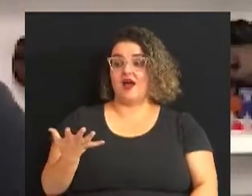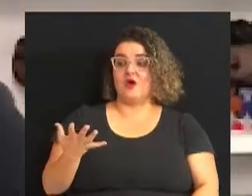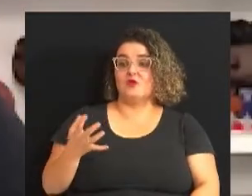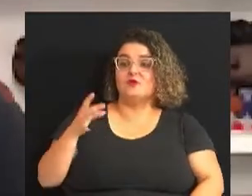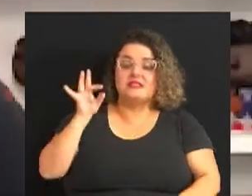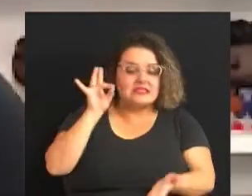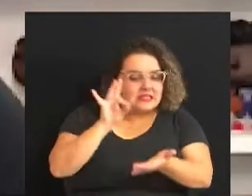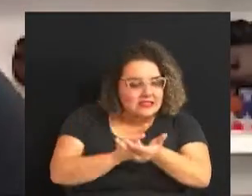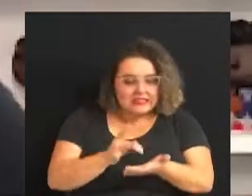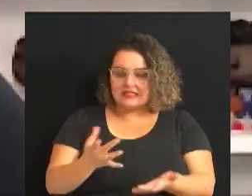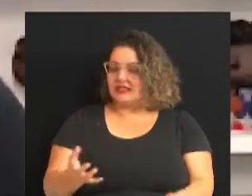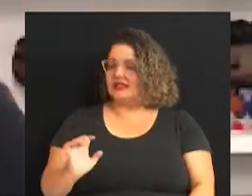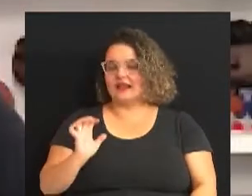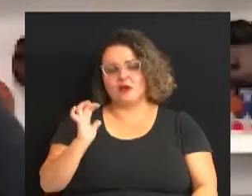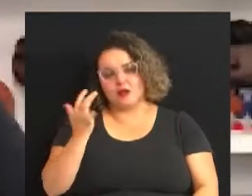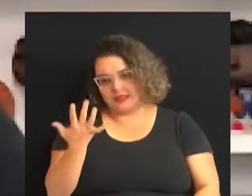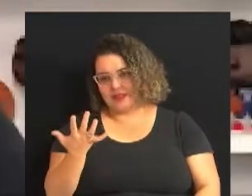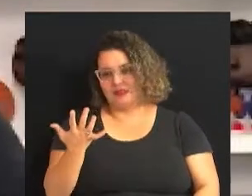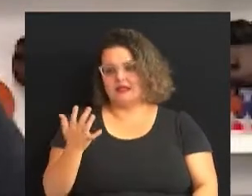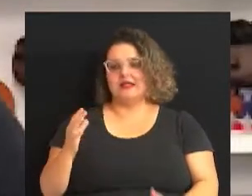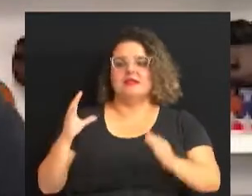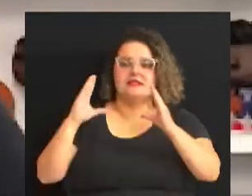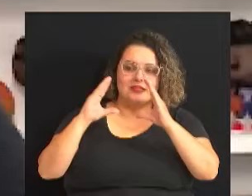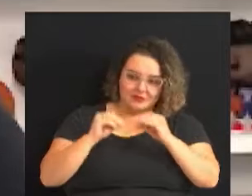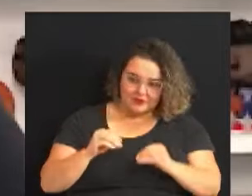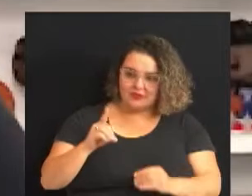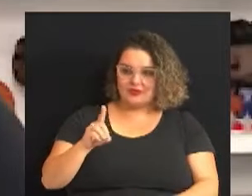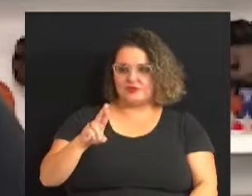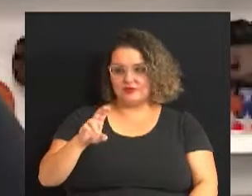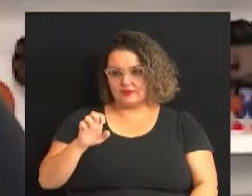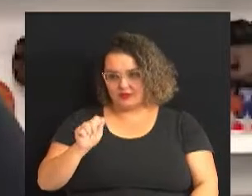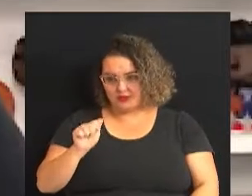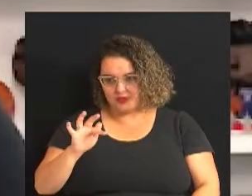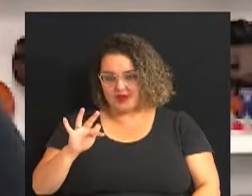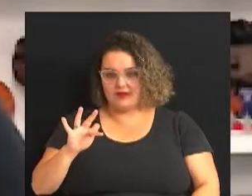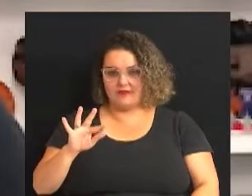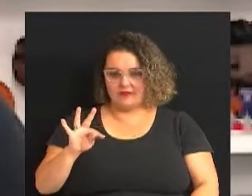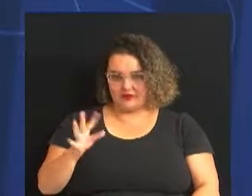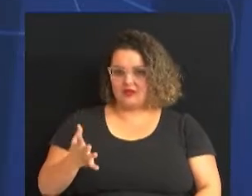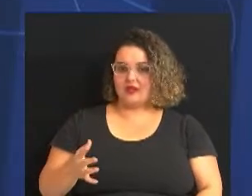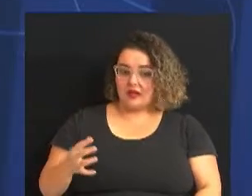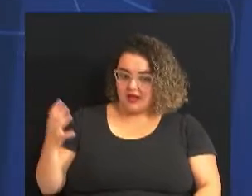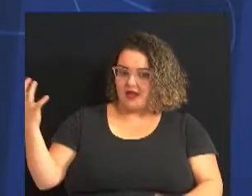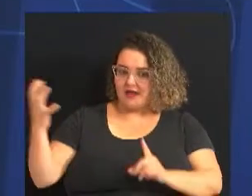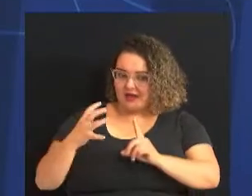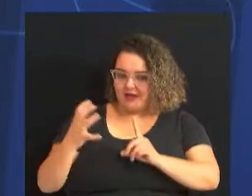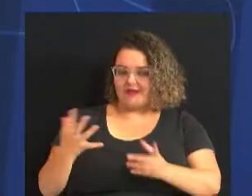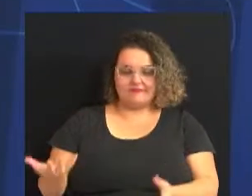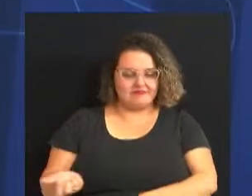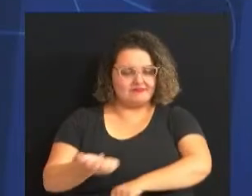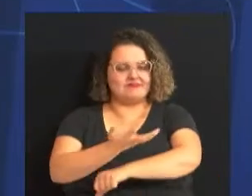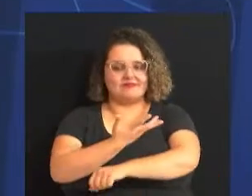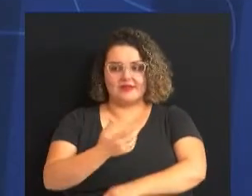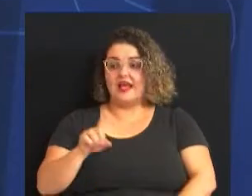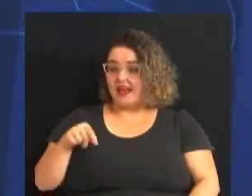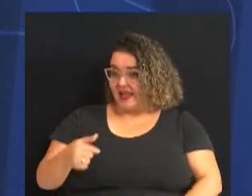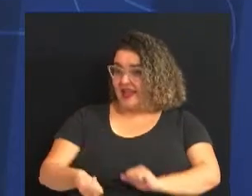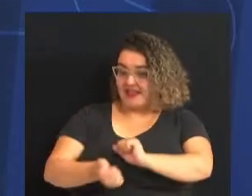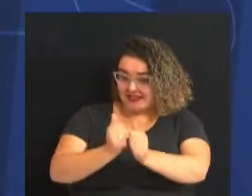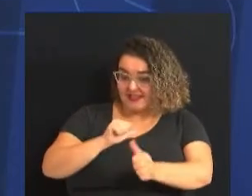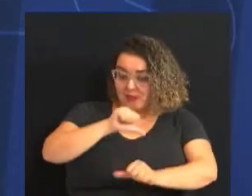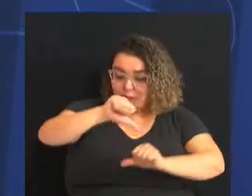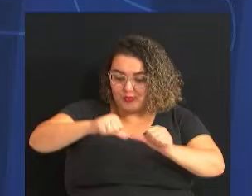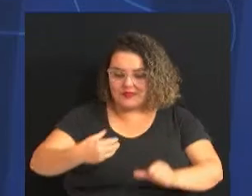muito verdadeira, e eu acho que essa noite do draft ela já é impactante por isso. Situações que o esporte proporciona, né? Essa mudança na vida,